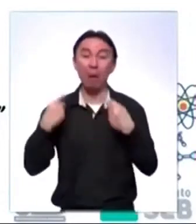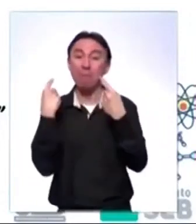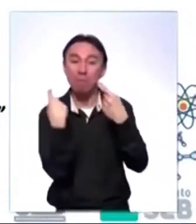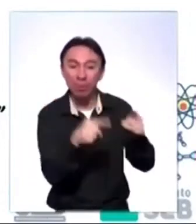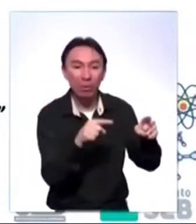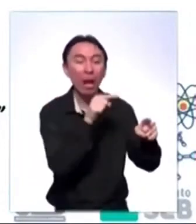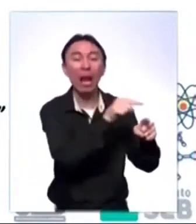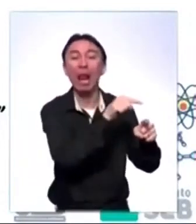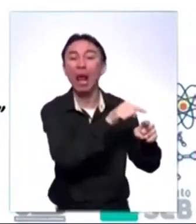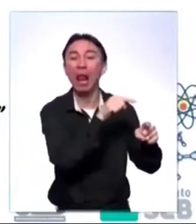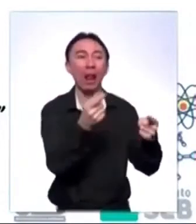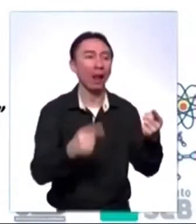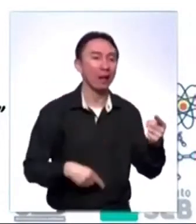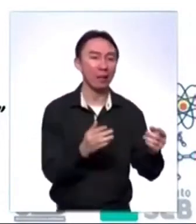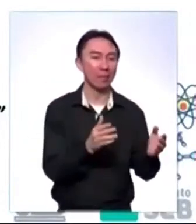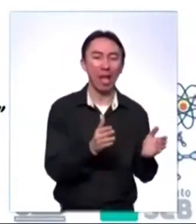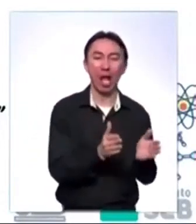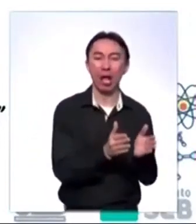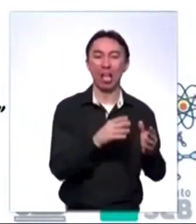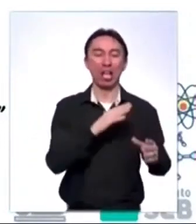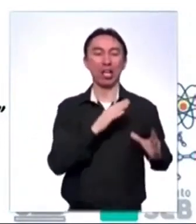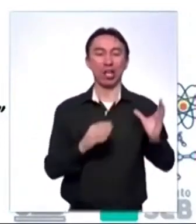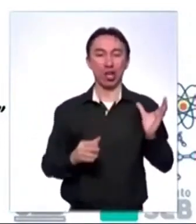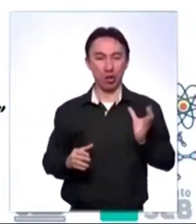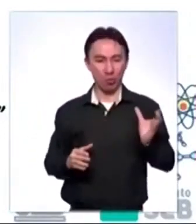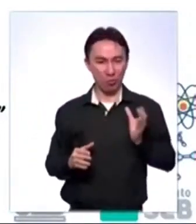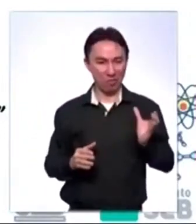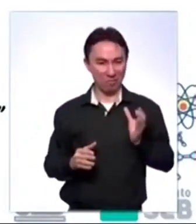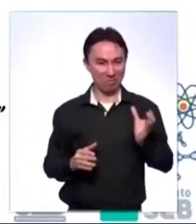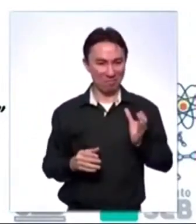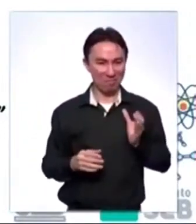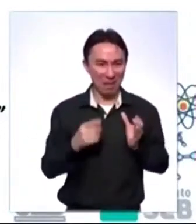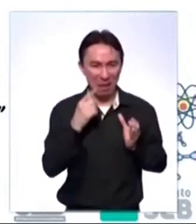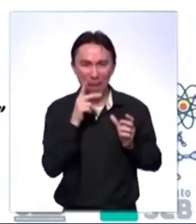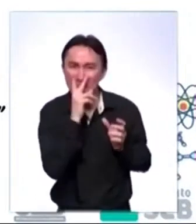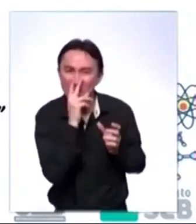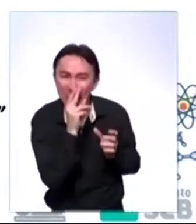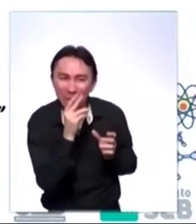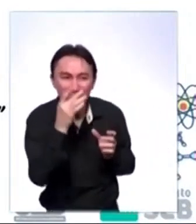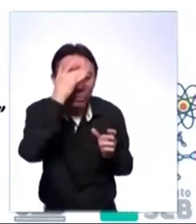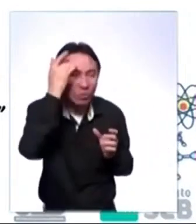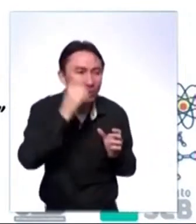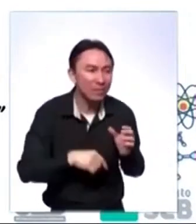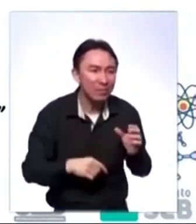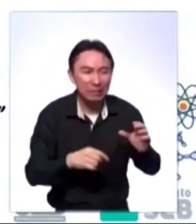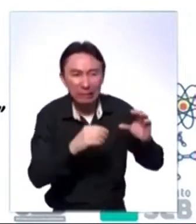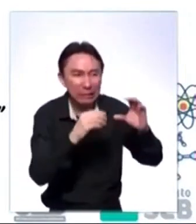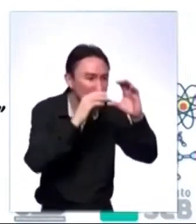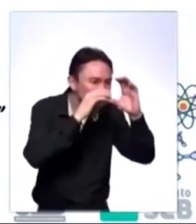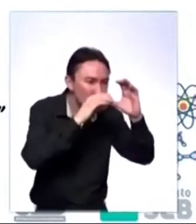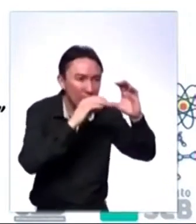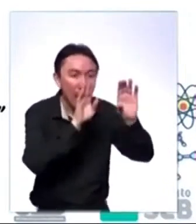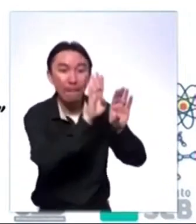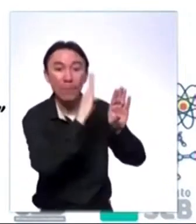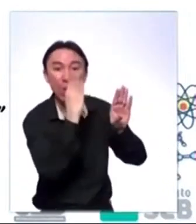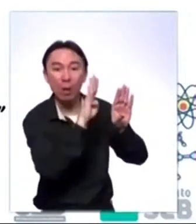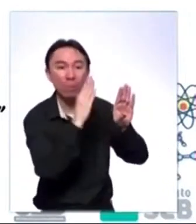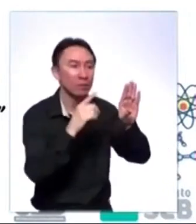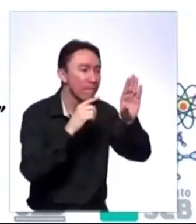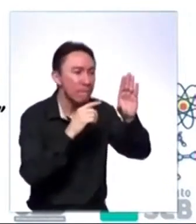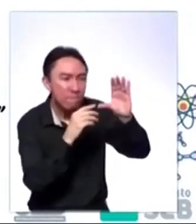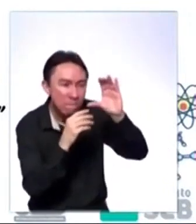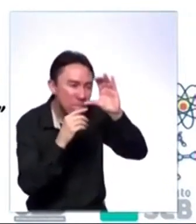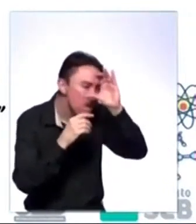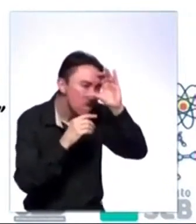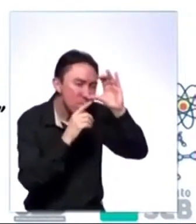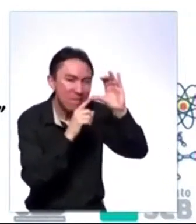Então, você vê que eu coloquei aqui do lado uma imagem, ó, que parece alguém olhando para um buraco da fechadura. pessoal falava isso, né? Que as peças do Nelson Rodrigues era isso. Ele olhava,